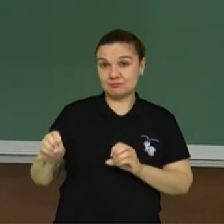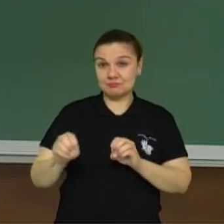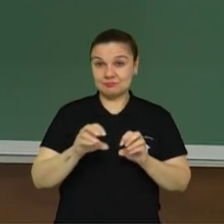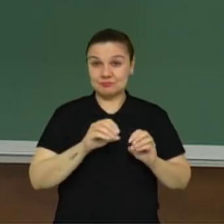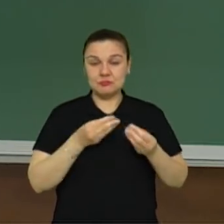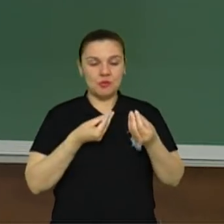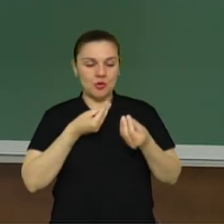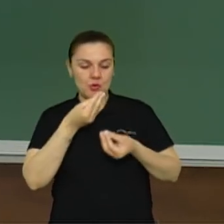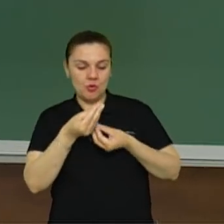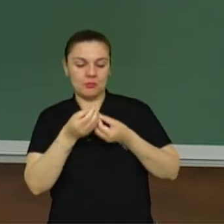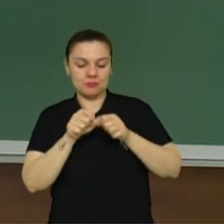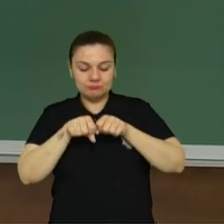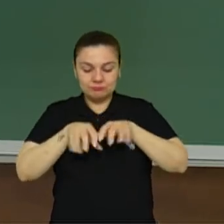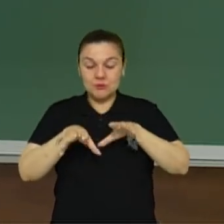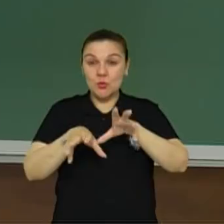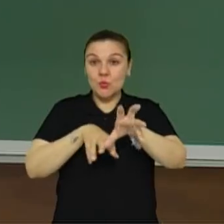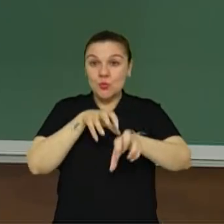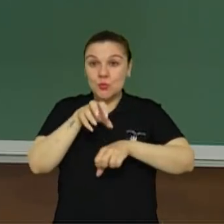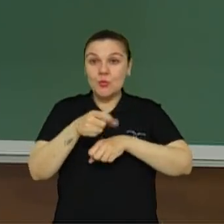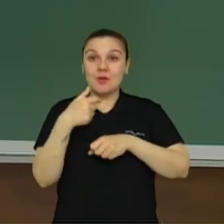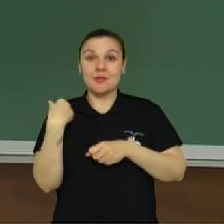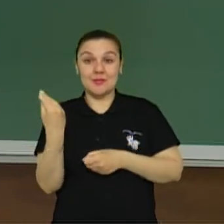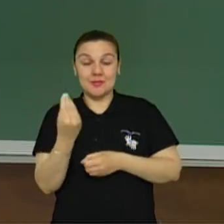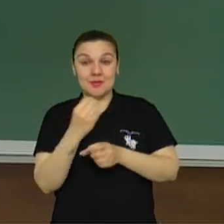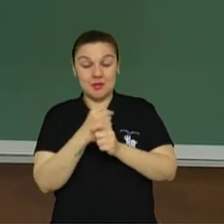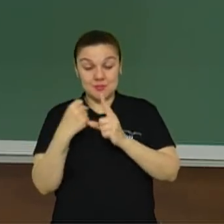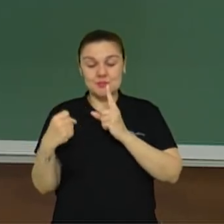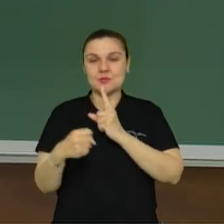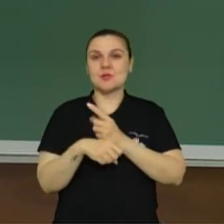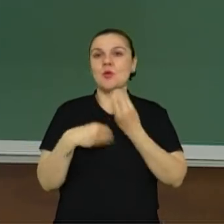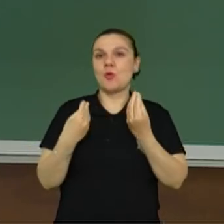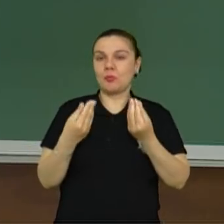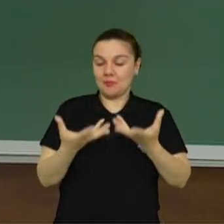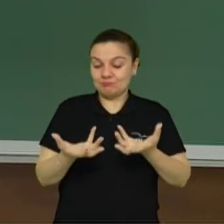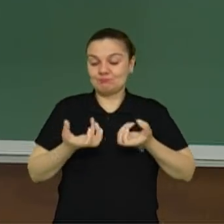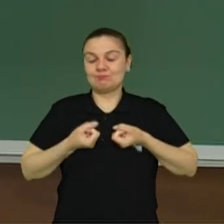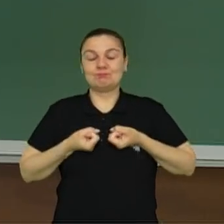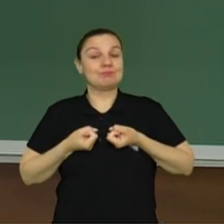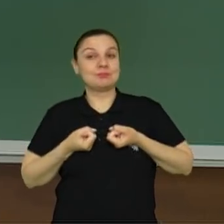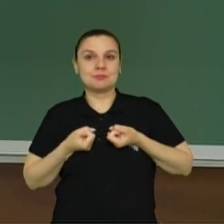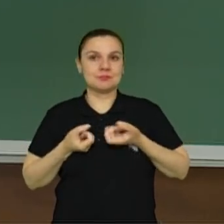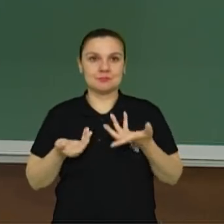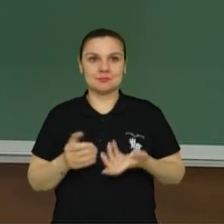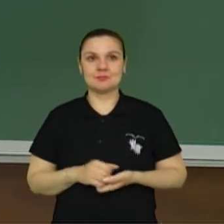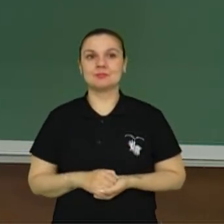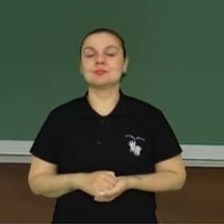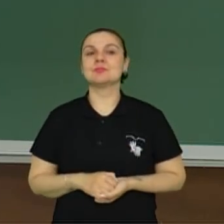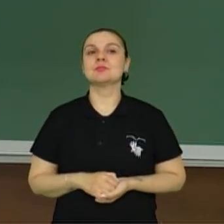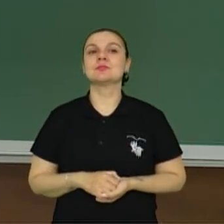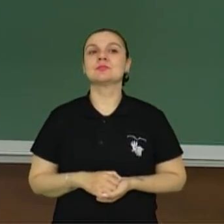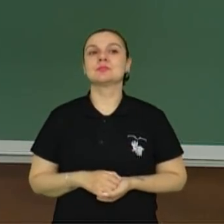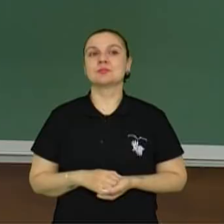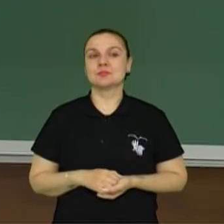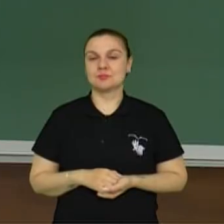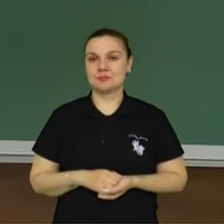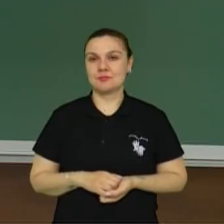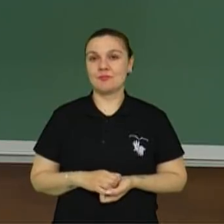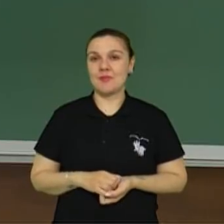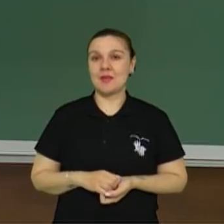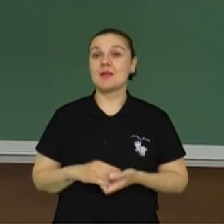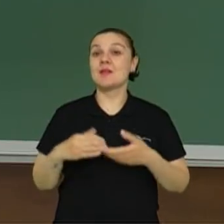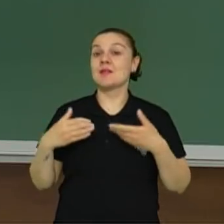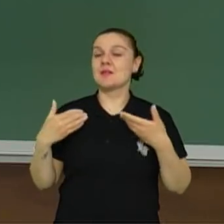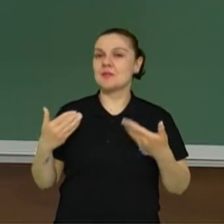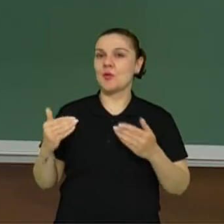trabalhar, como que nós vamos explorar essa tirinha na sociedade, como que ela é colocada, né? Ela